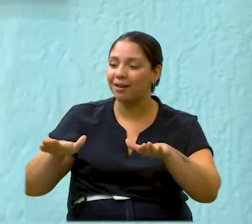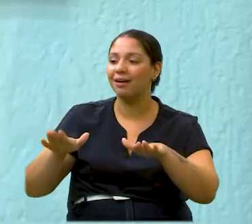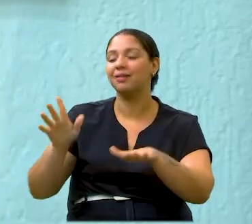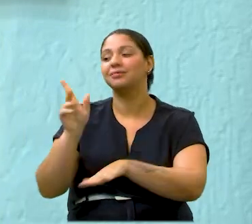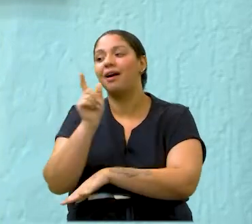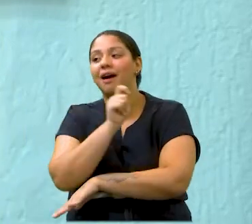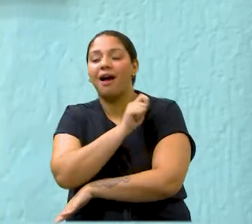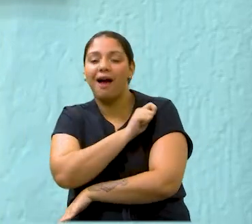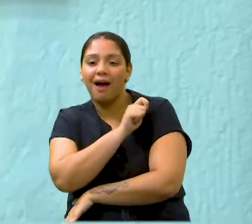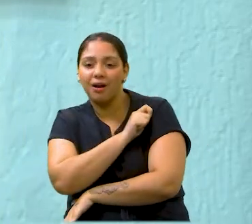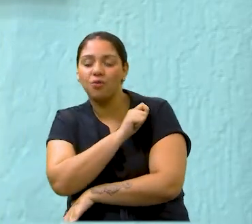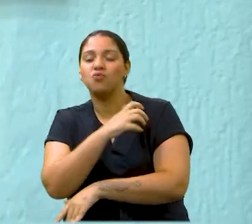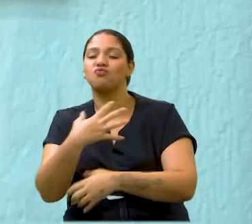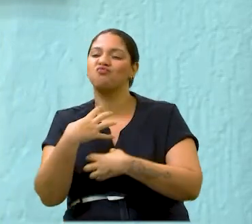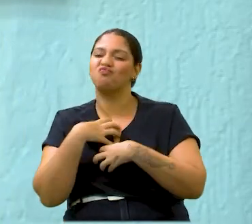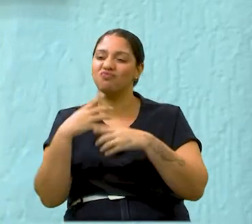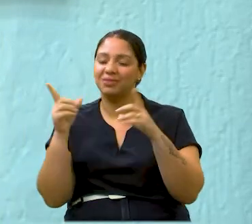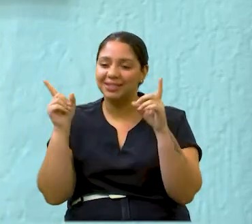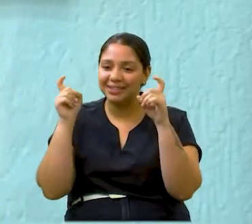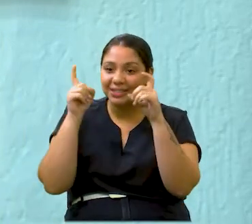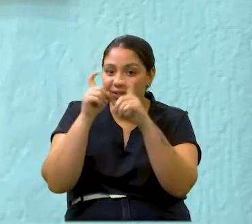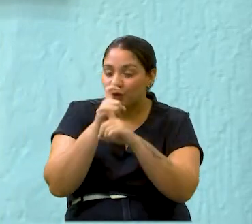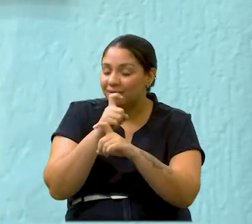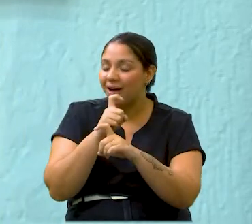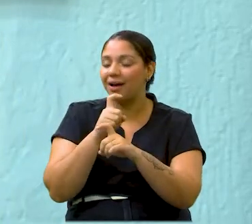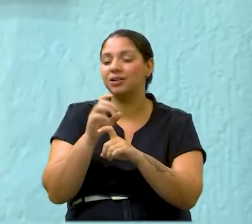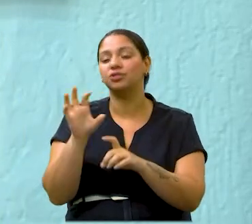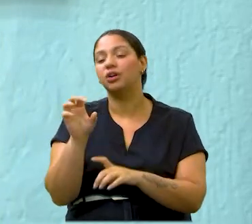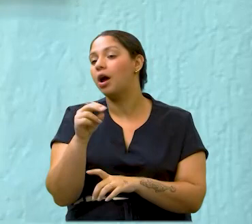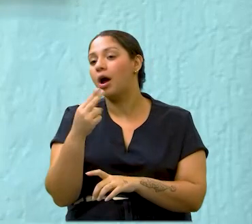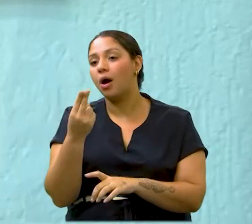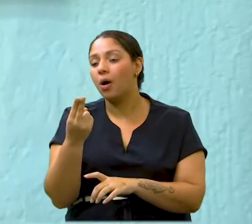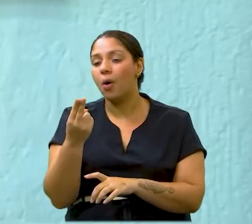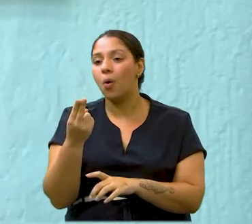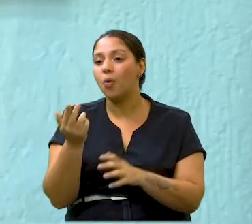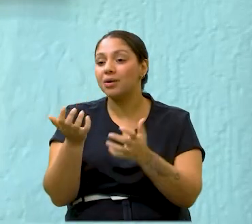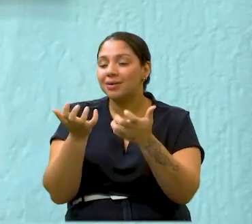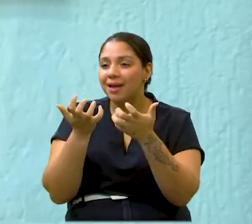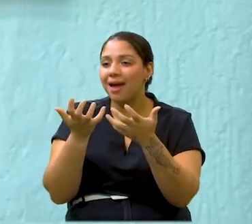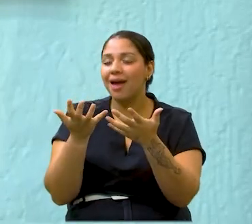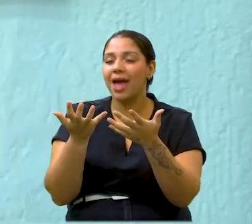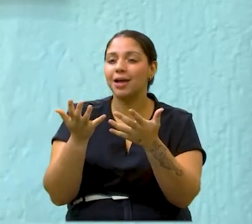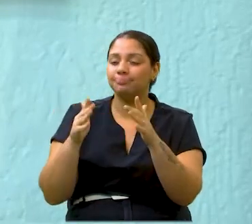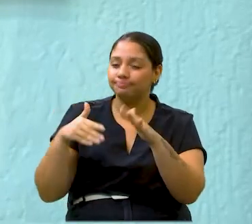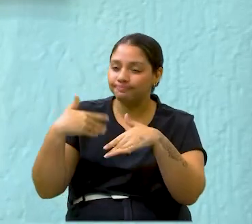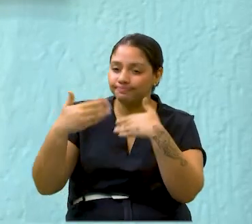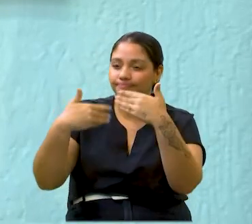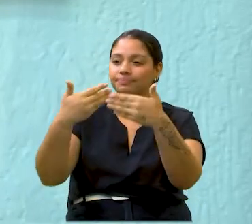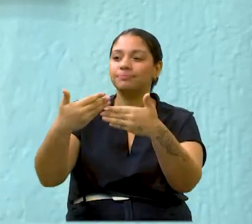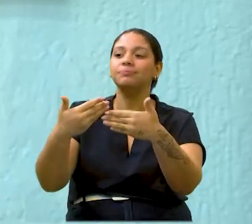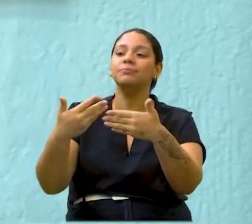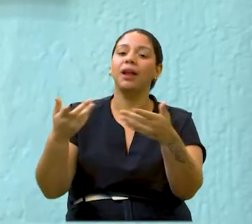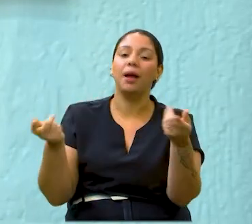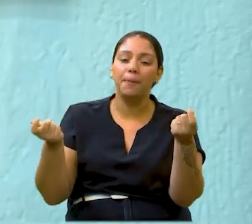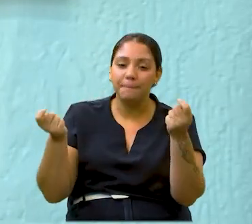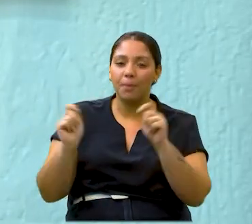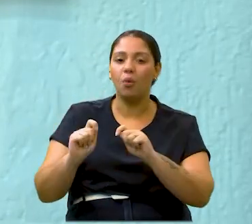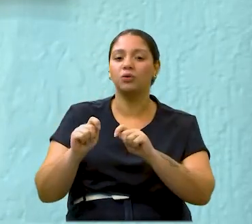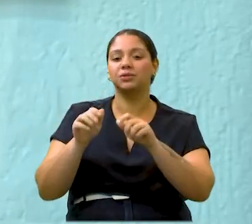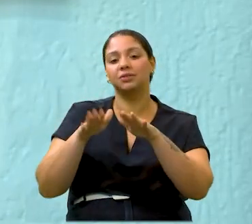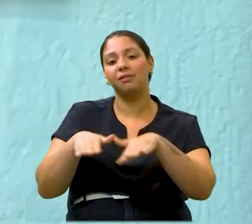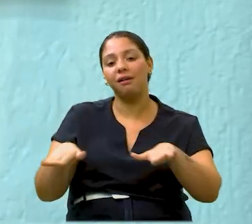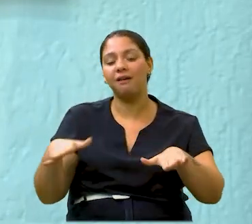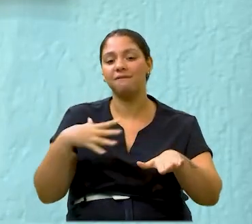e alunos que estejam sentindo dificuldade, seja para aqueles que queiram desenvolver o potencial